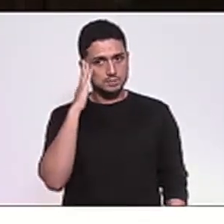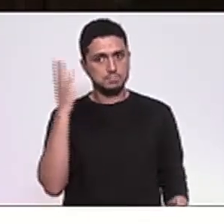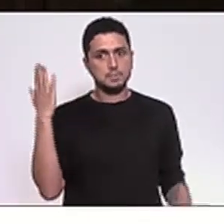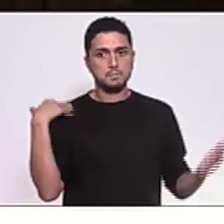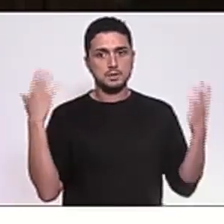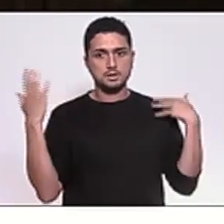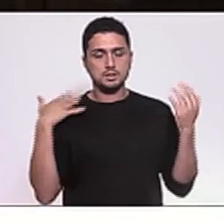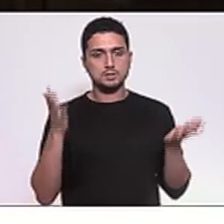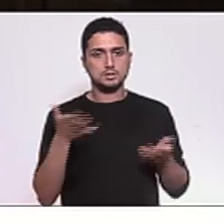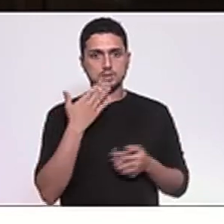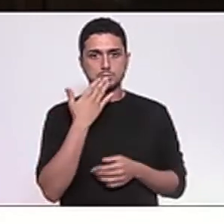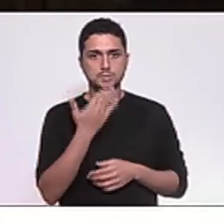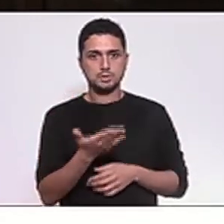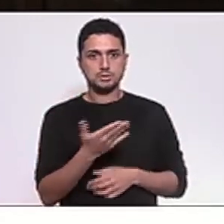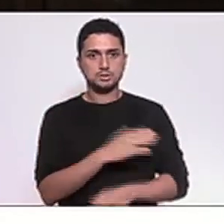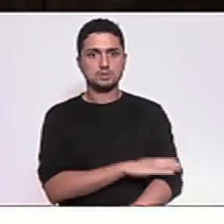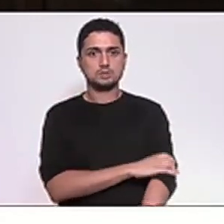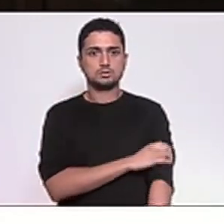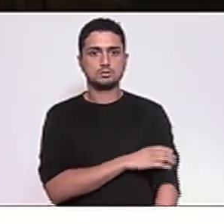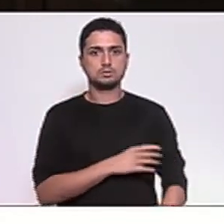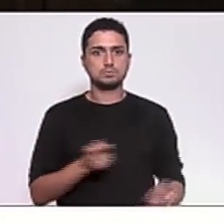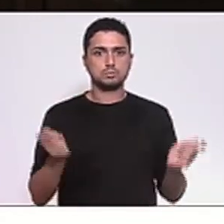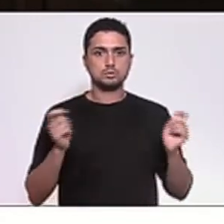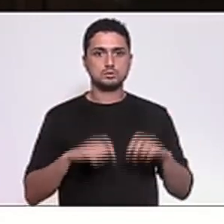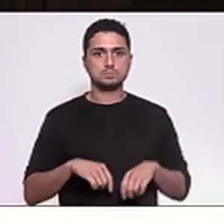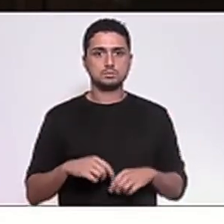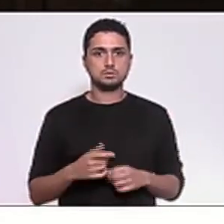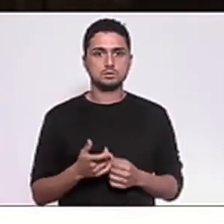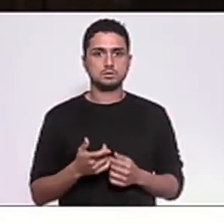militares pedindo uma possibilidade de